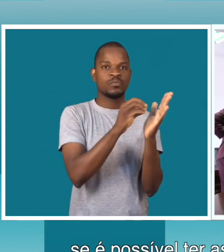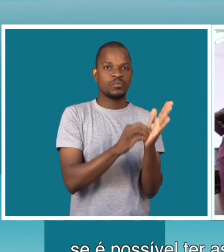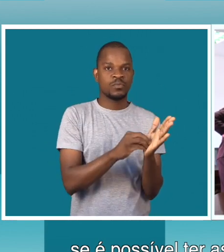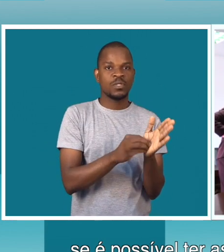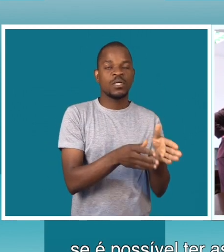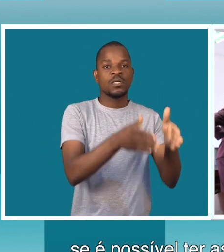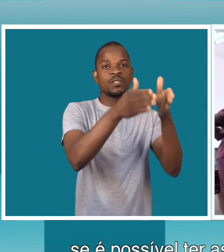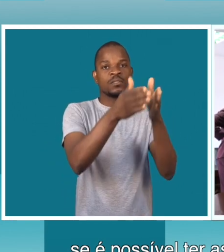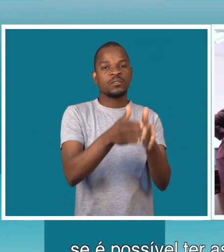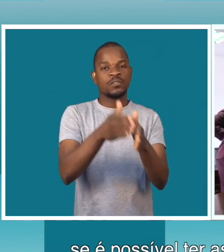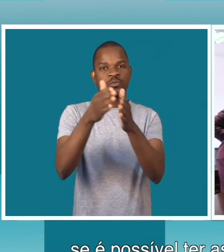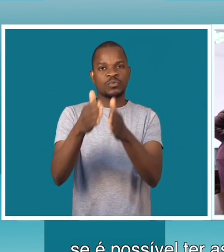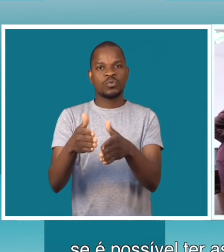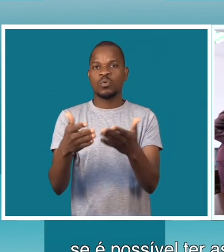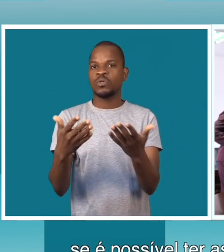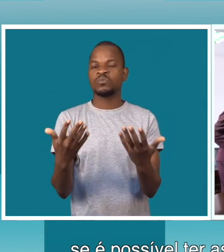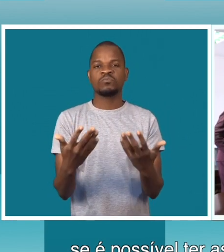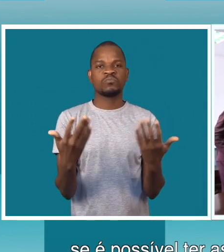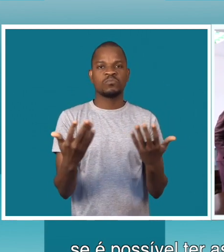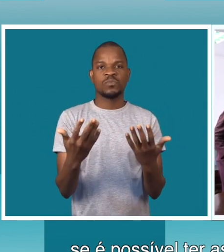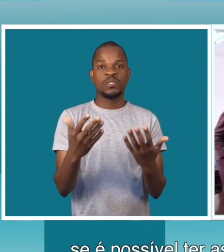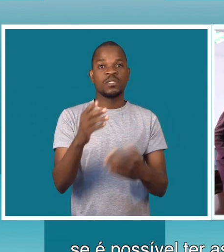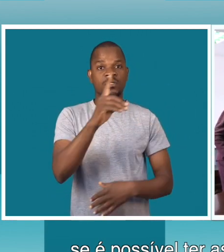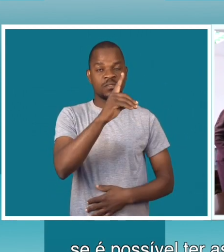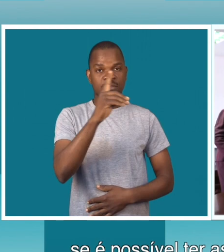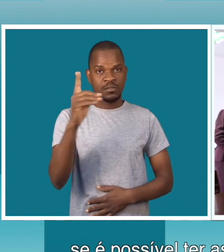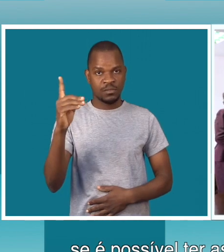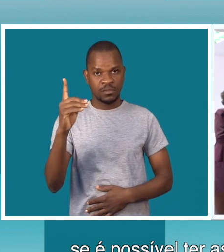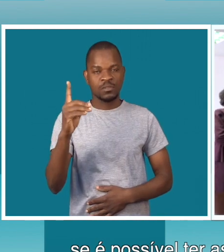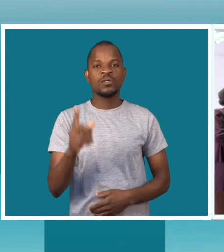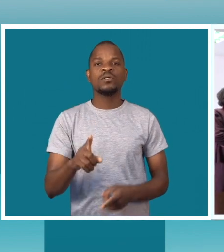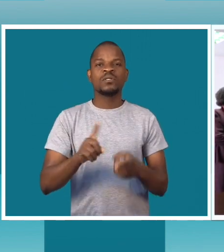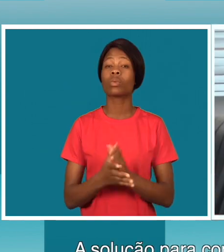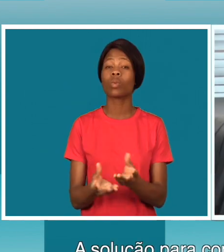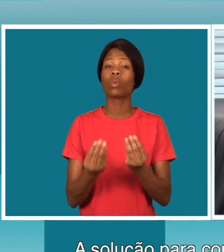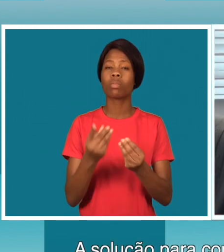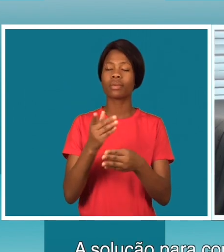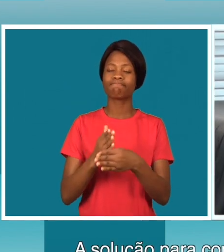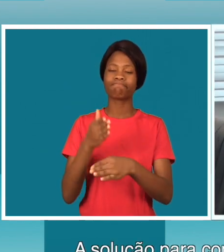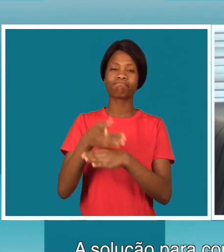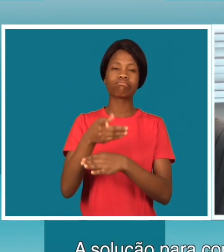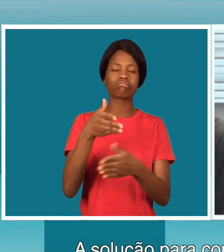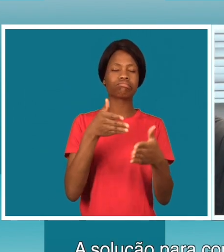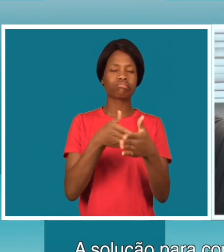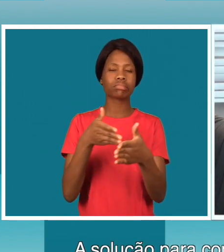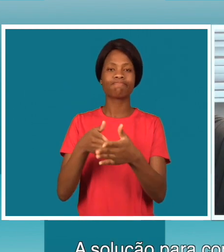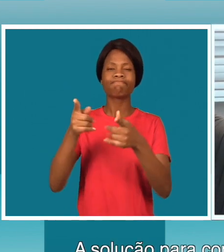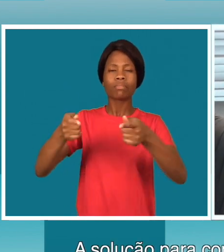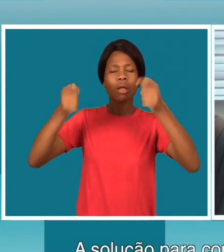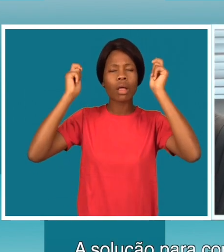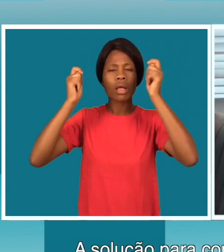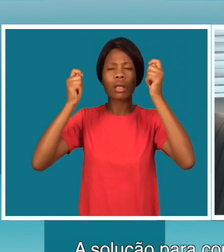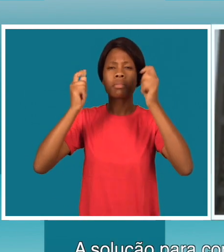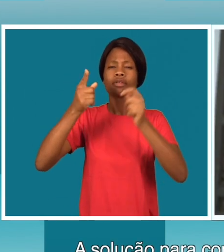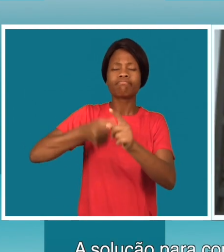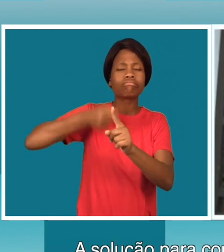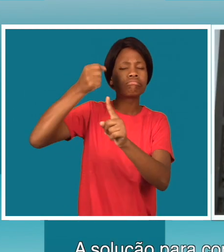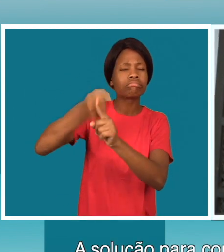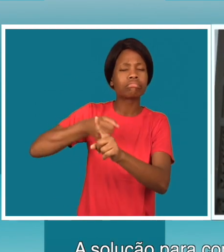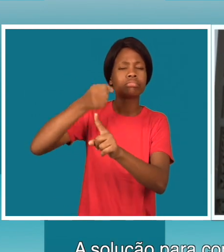com onde eficiência declara situação de pessoas a solução para contrariar este cenário